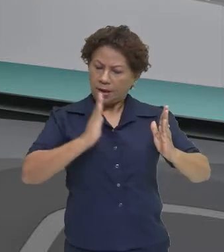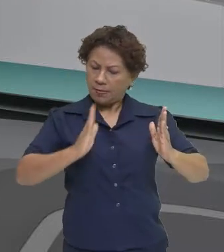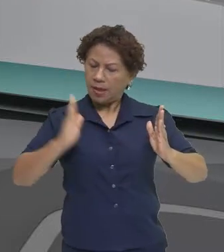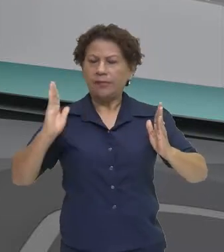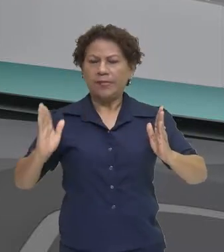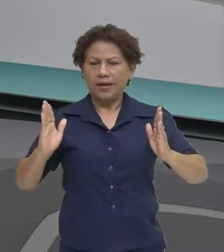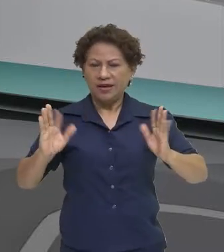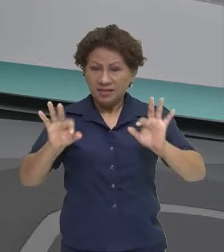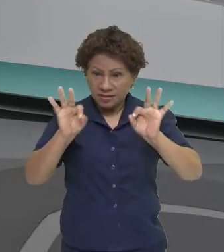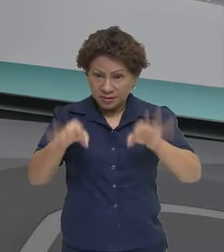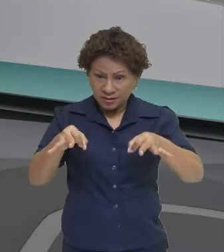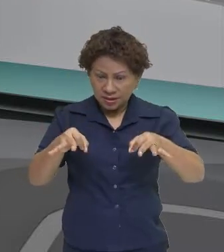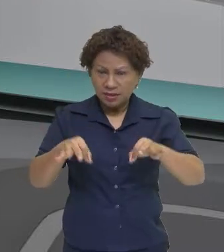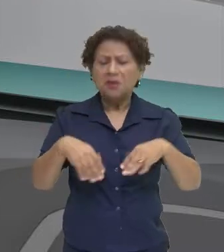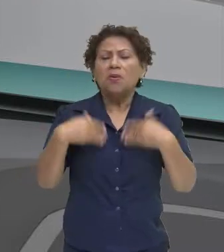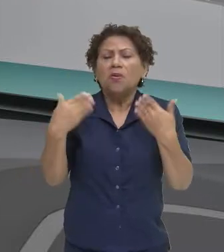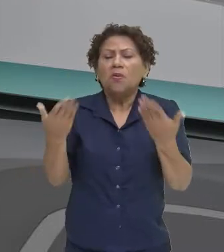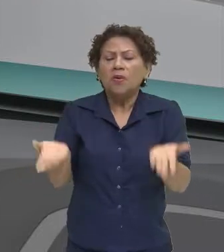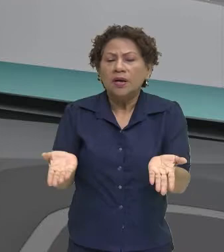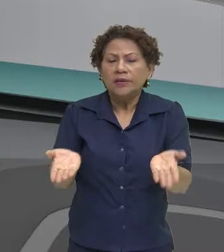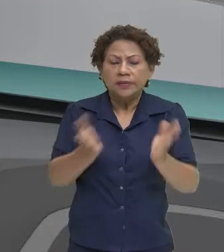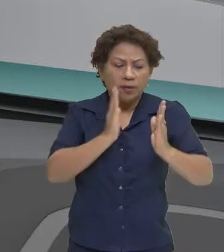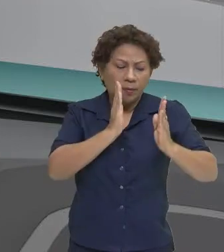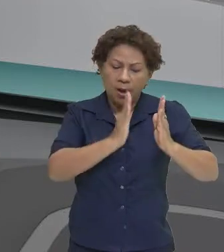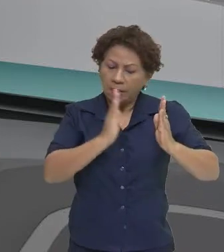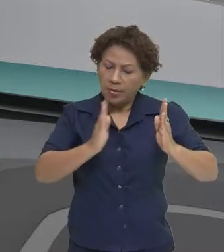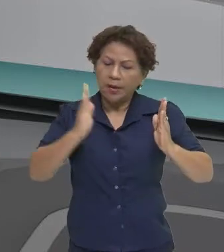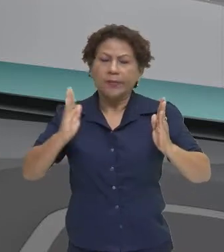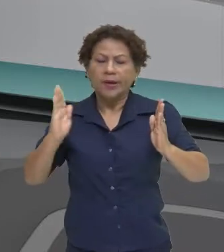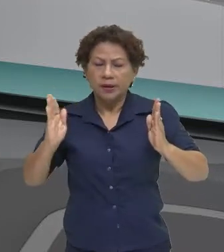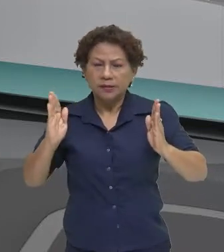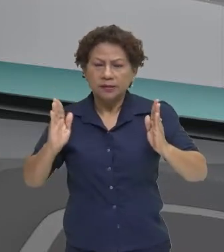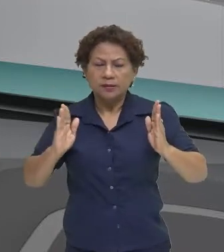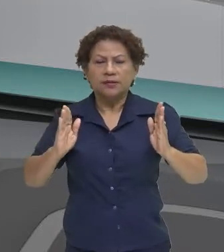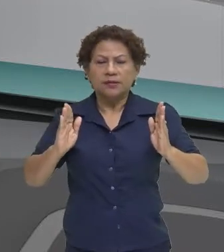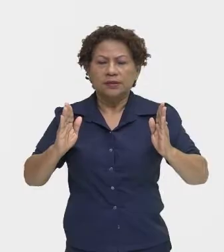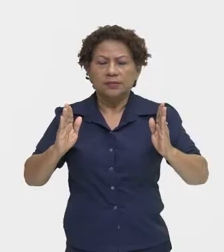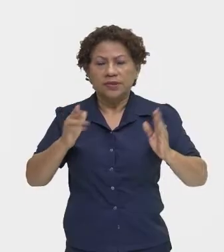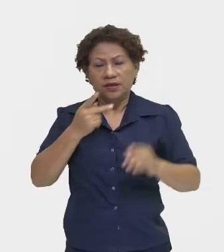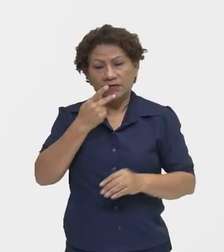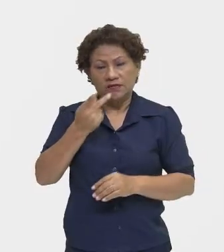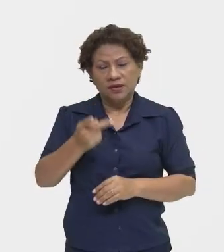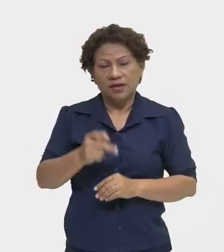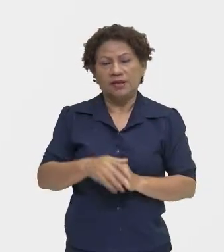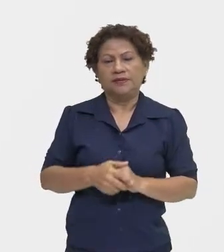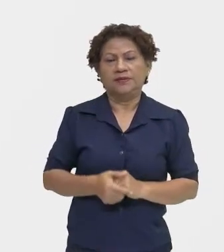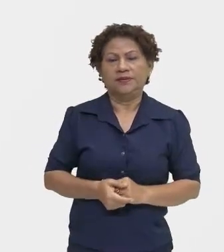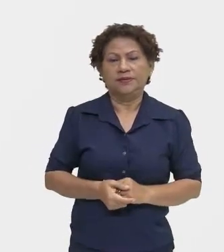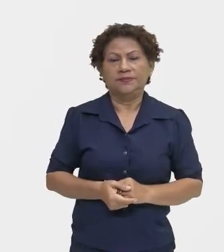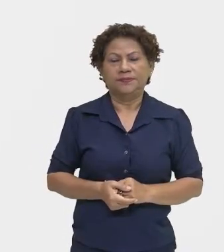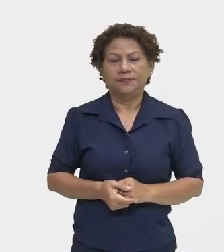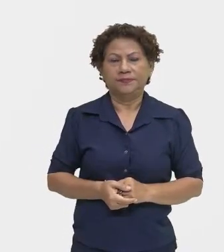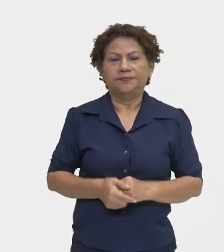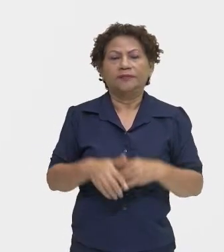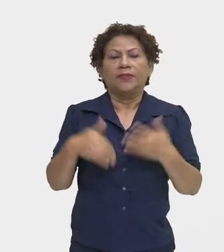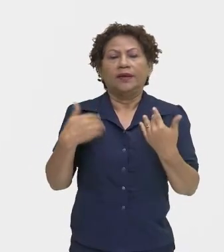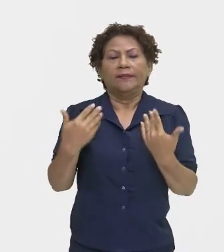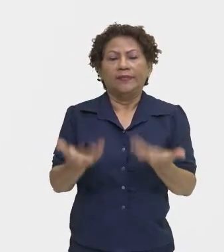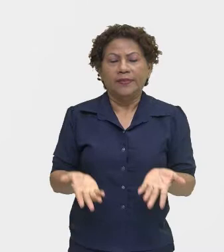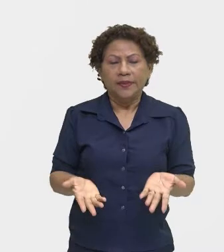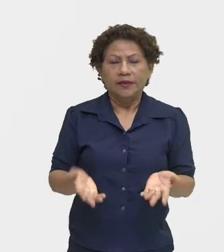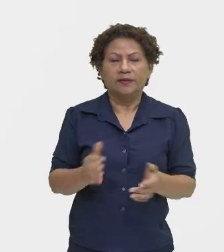parâmetros, certo? E quais seriam esses parâmetros para ser considerado folclore? Vamos ver? Então,